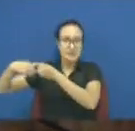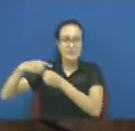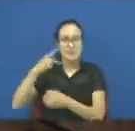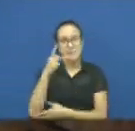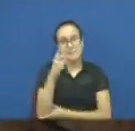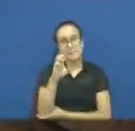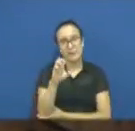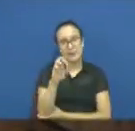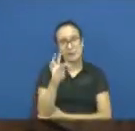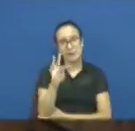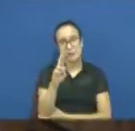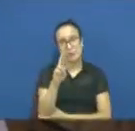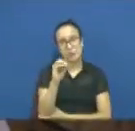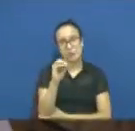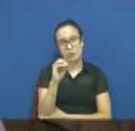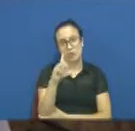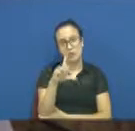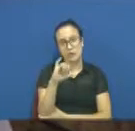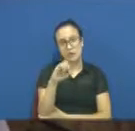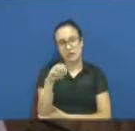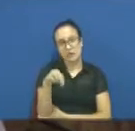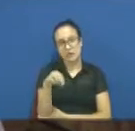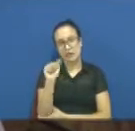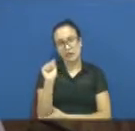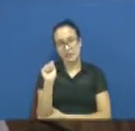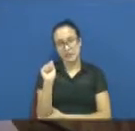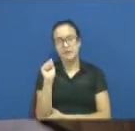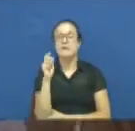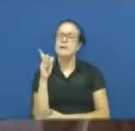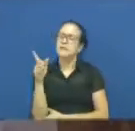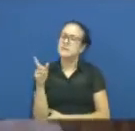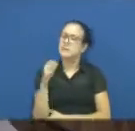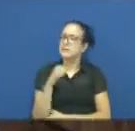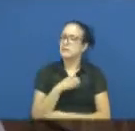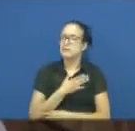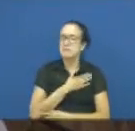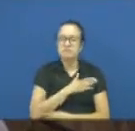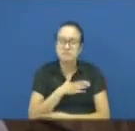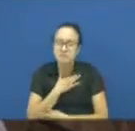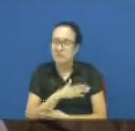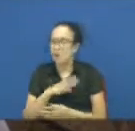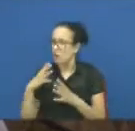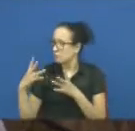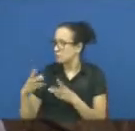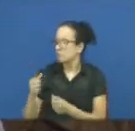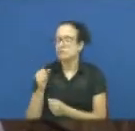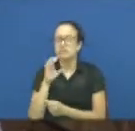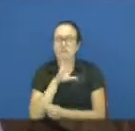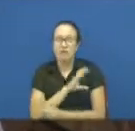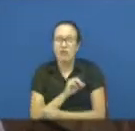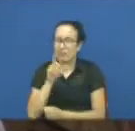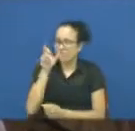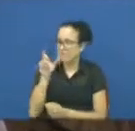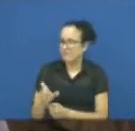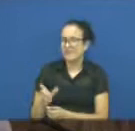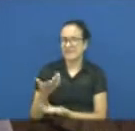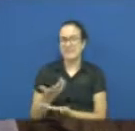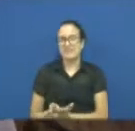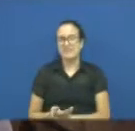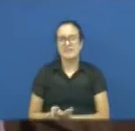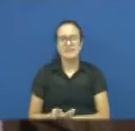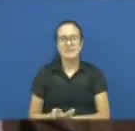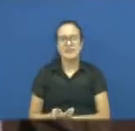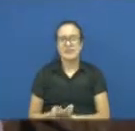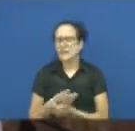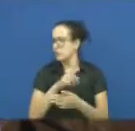né, Marcelo? Uma pessoa querida, como são os Soares, a Patrícia, a dona Maria Tereza, o